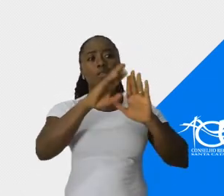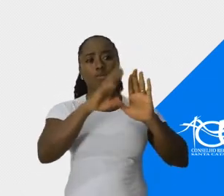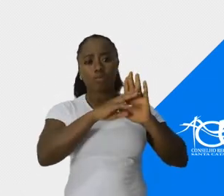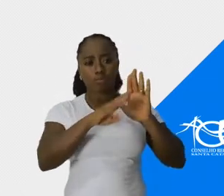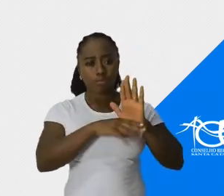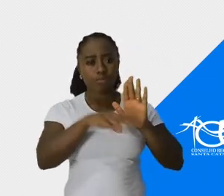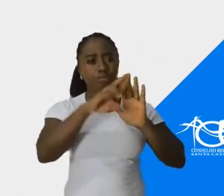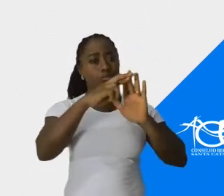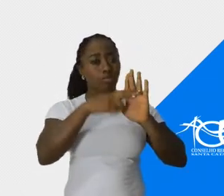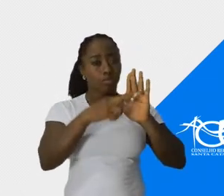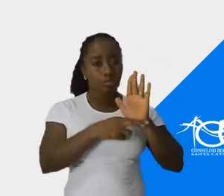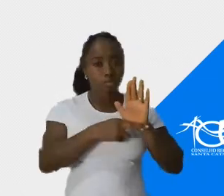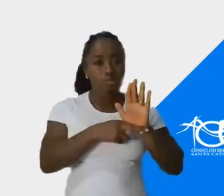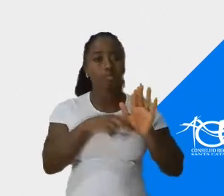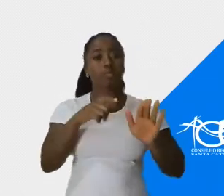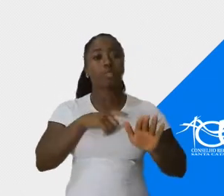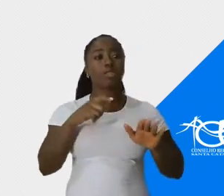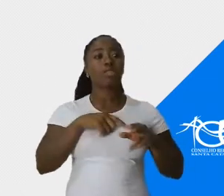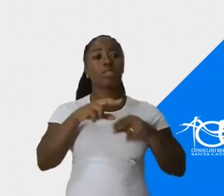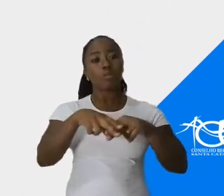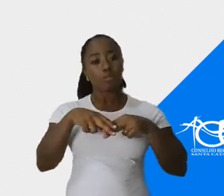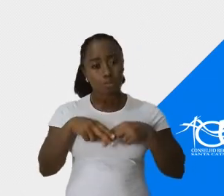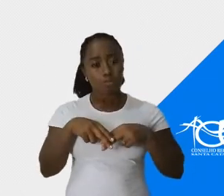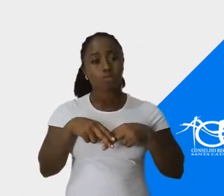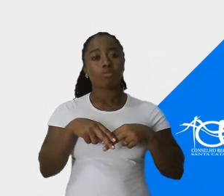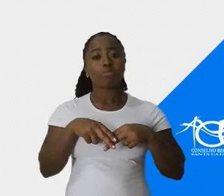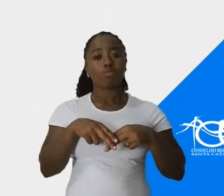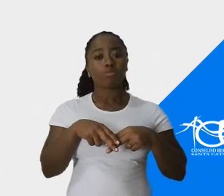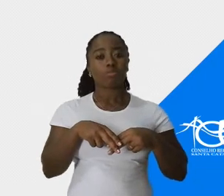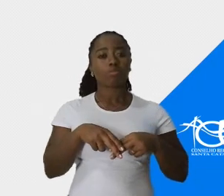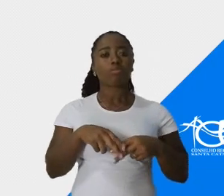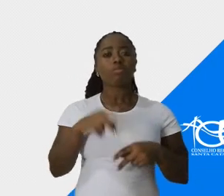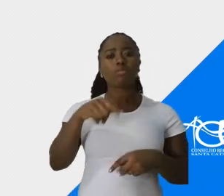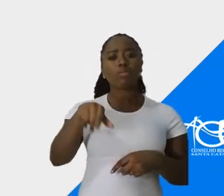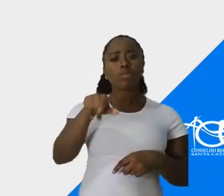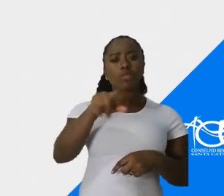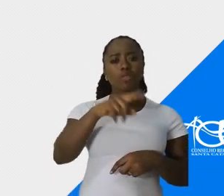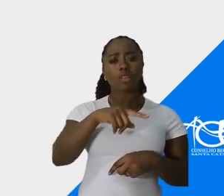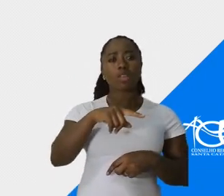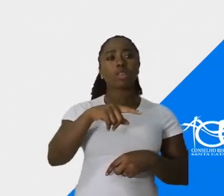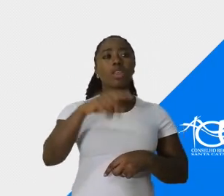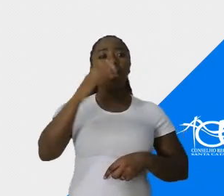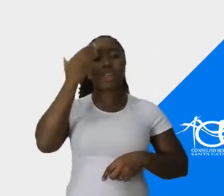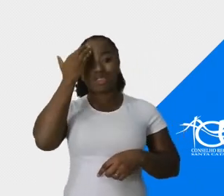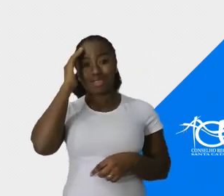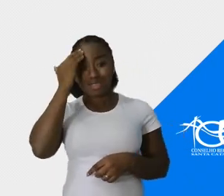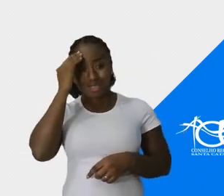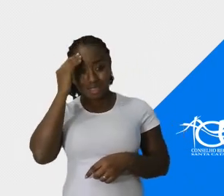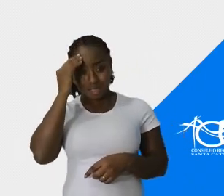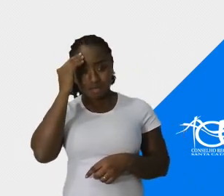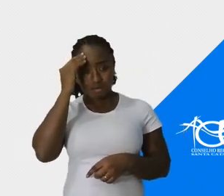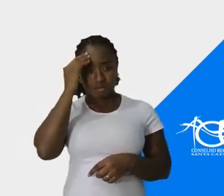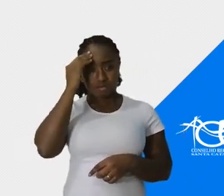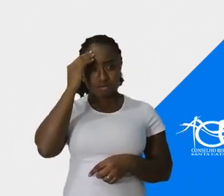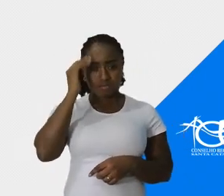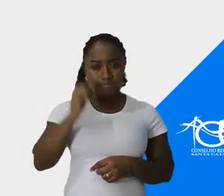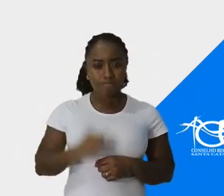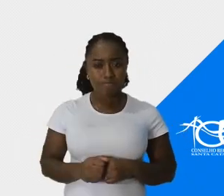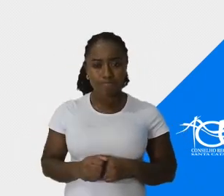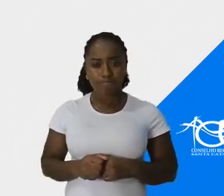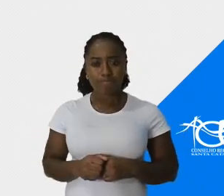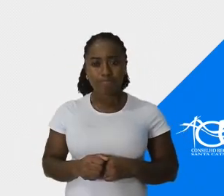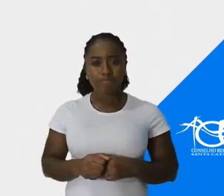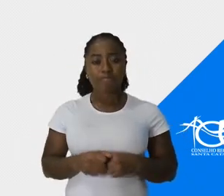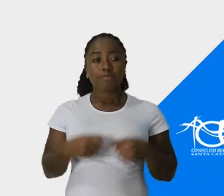disso, para você perceber, compreender, tá? Estar inteiro nesse sistema,